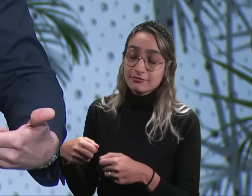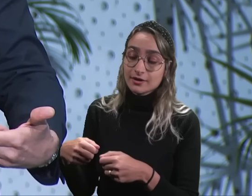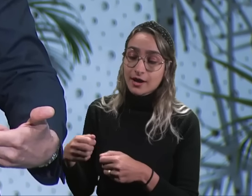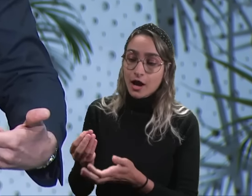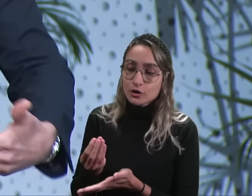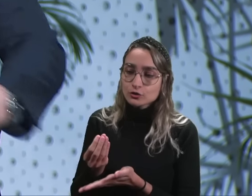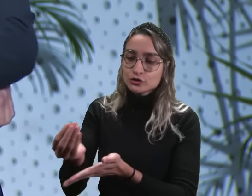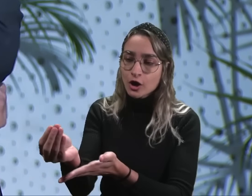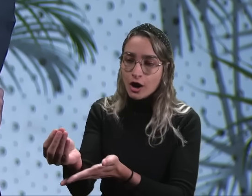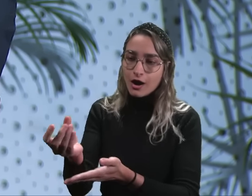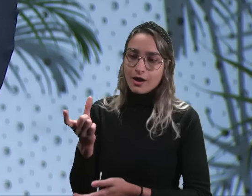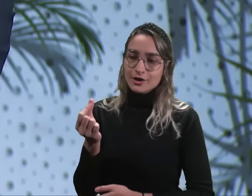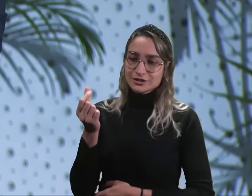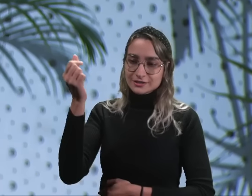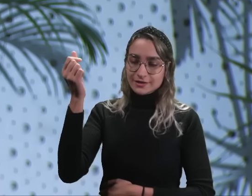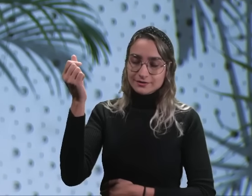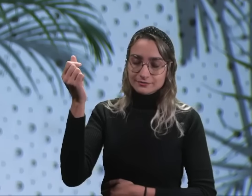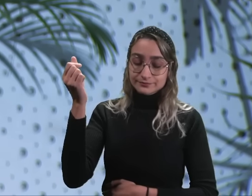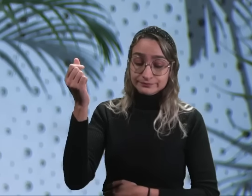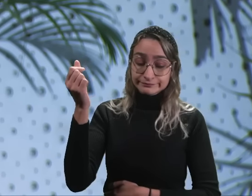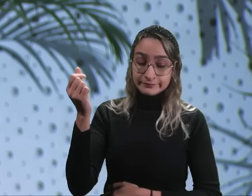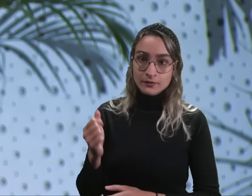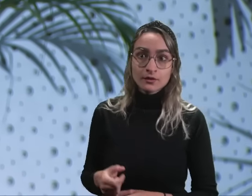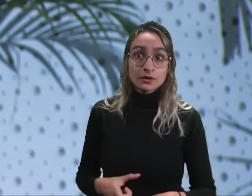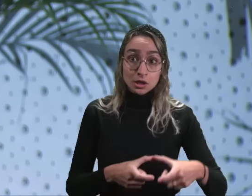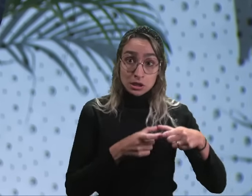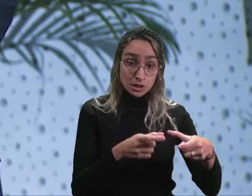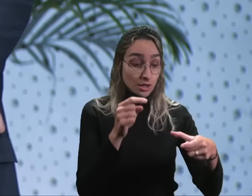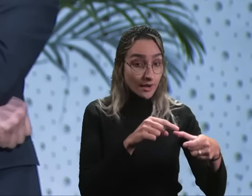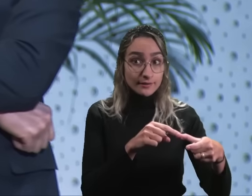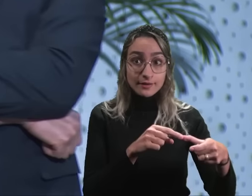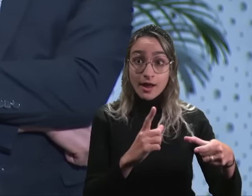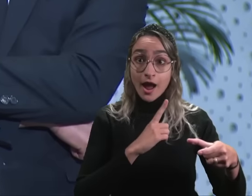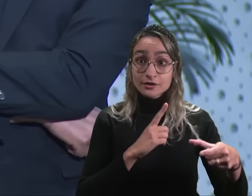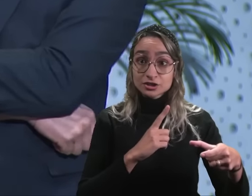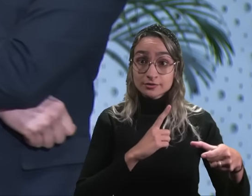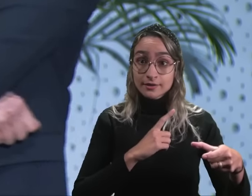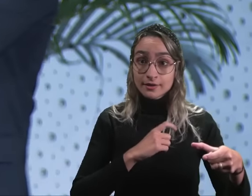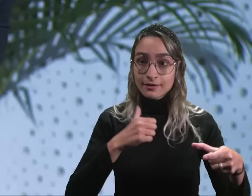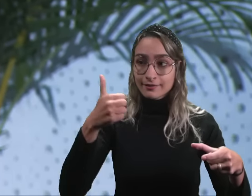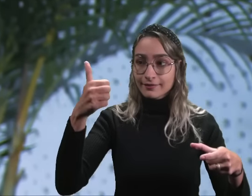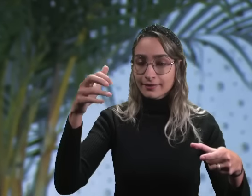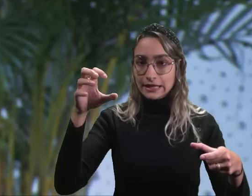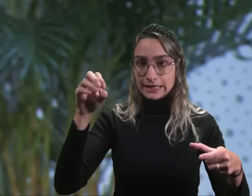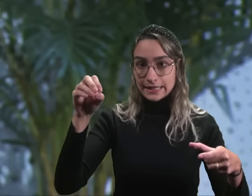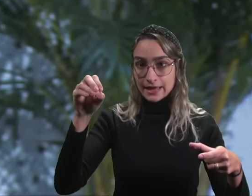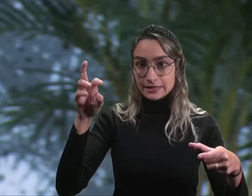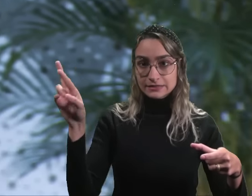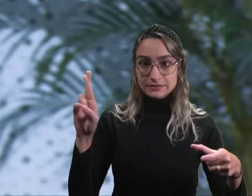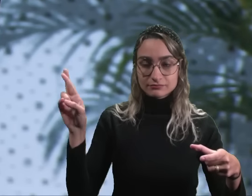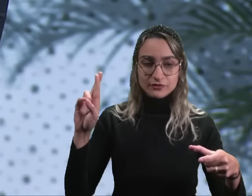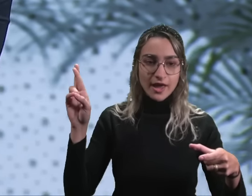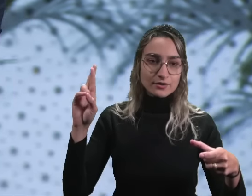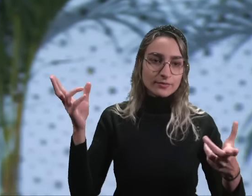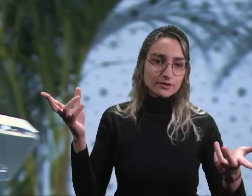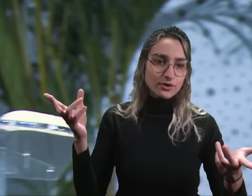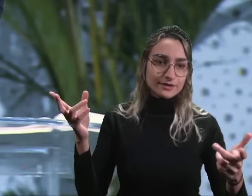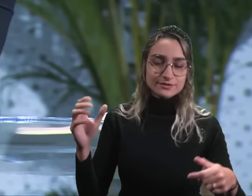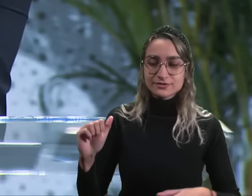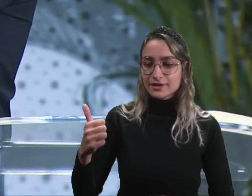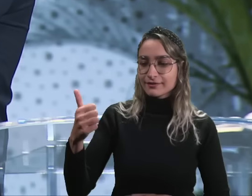í você acha 10 é tão pouquinho dinheiro mas isso na década de 1840 correspondia ao dinheiro de